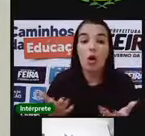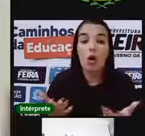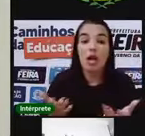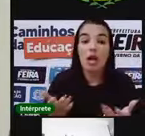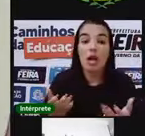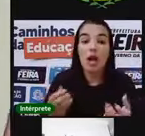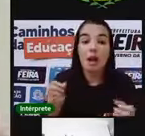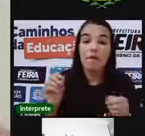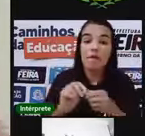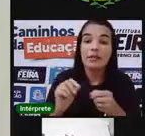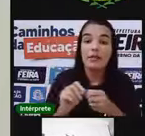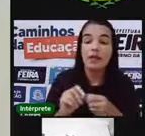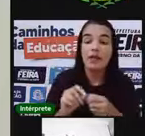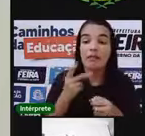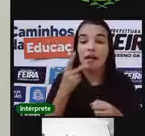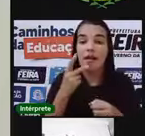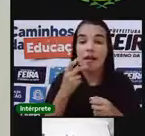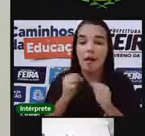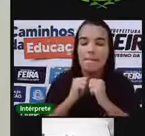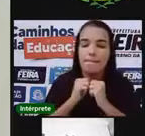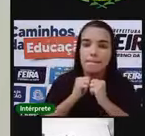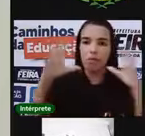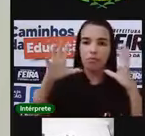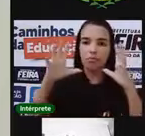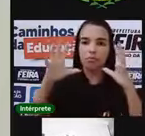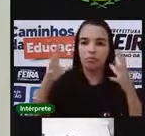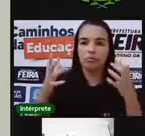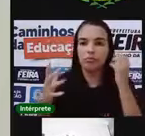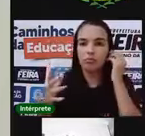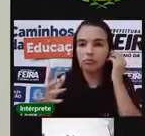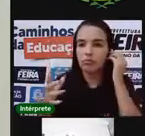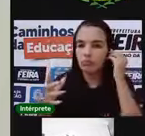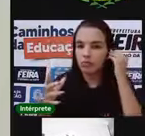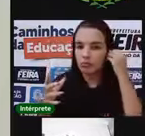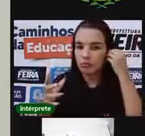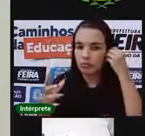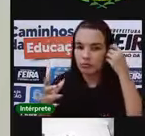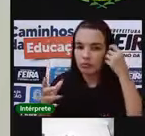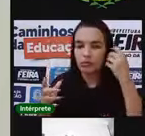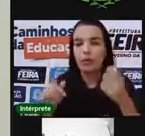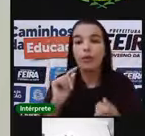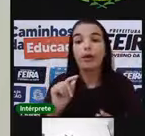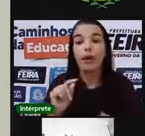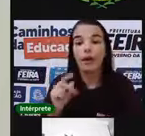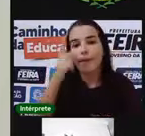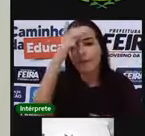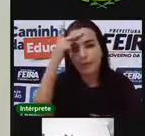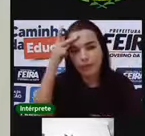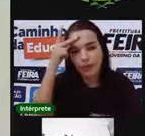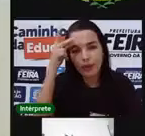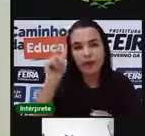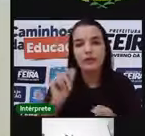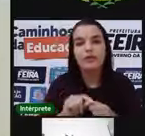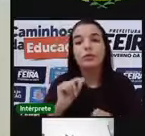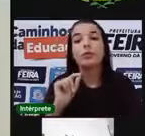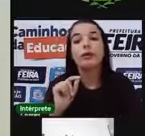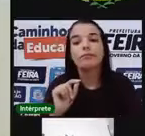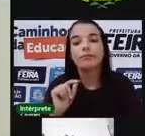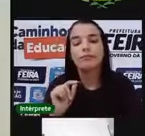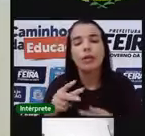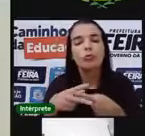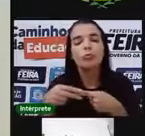e destruiu com a vida foi alguém muito inteligente. Foi alguém que usou o cérebro, que usou